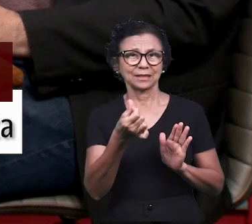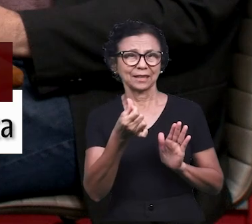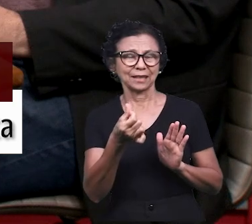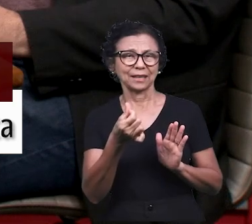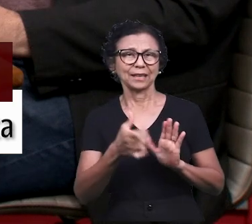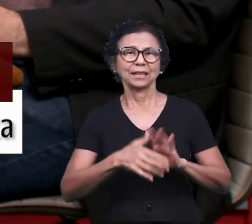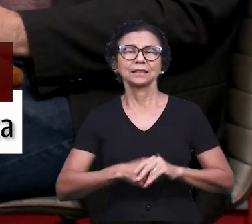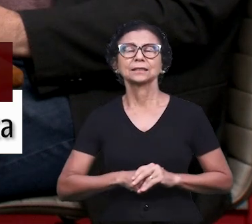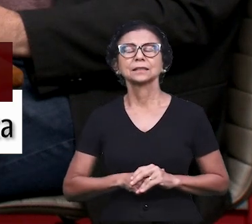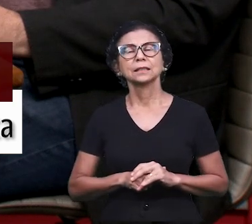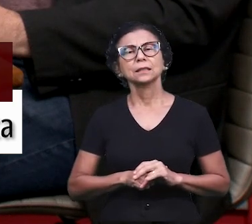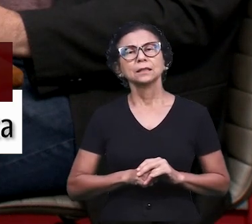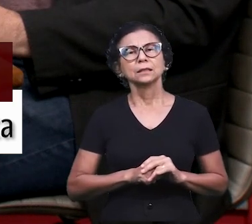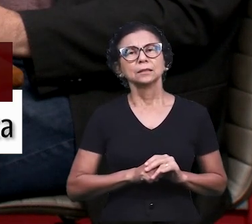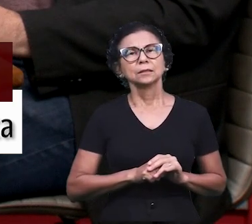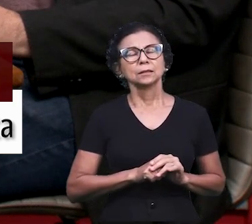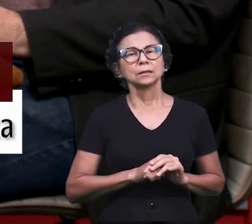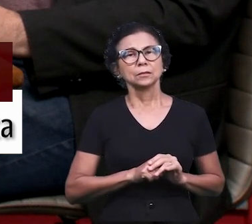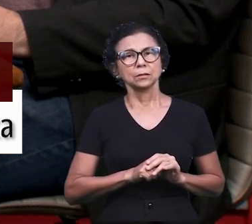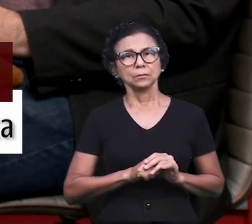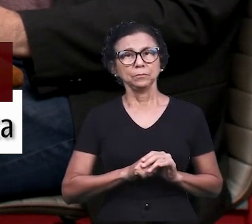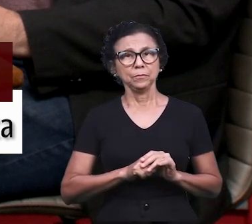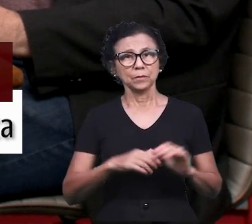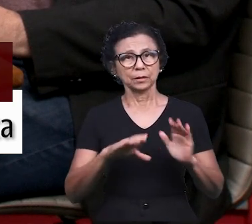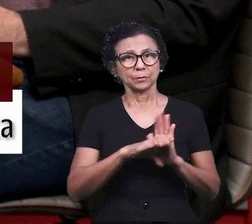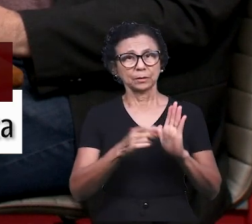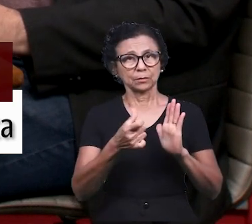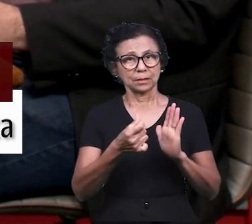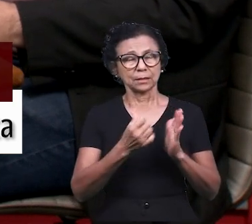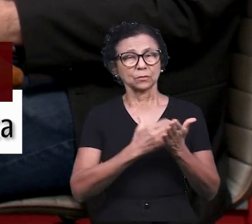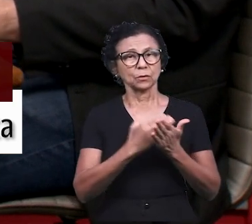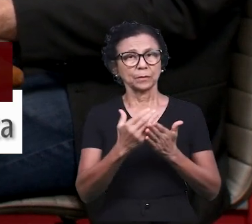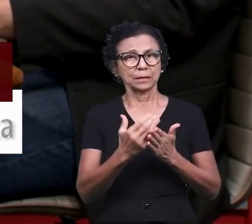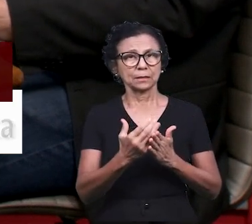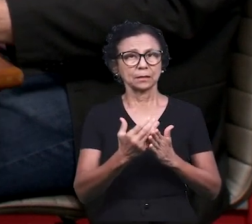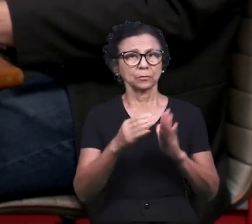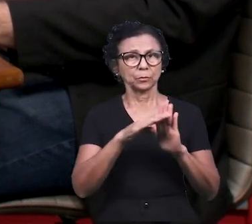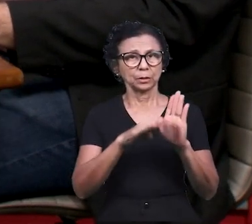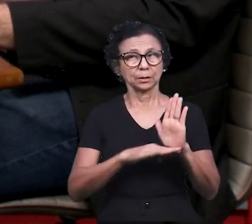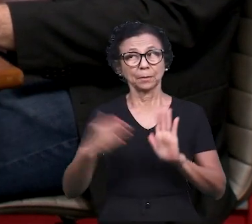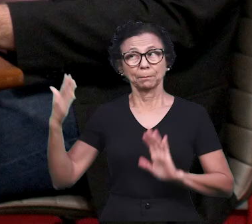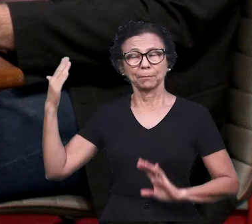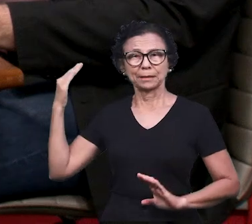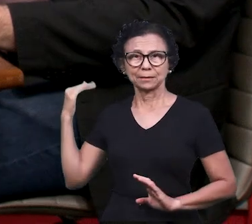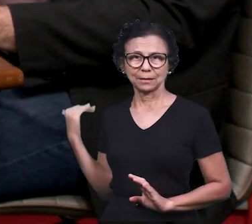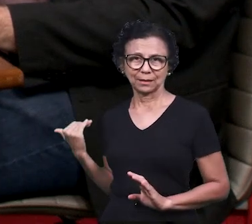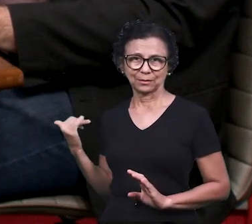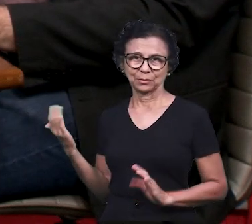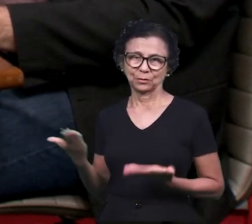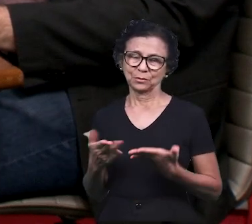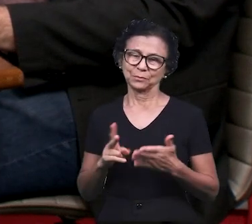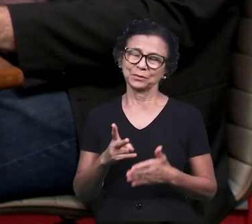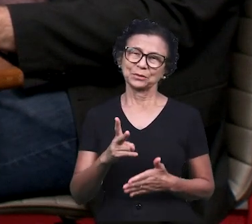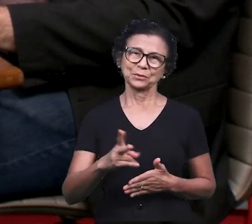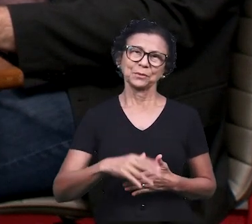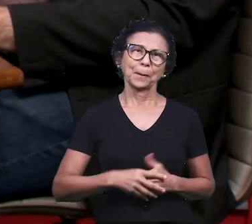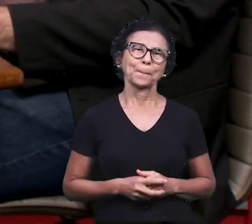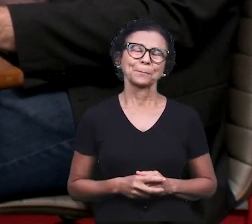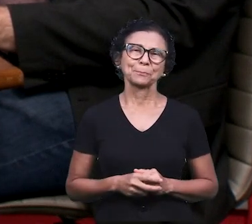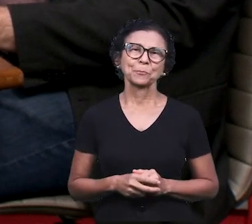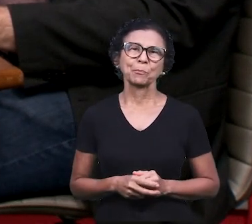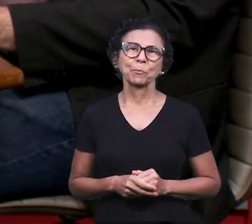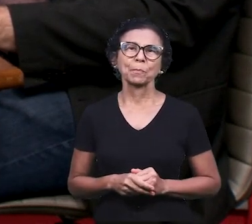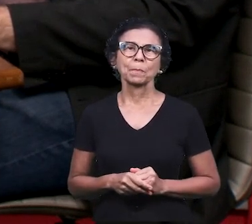livro. Começamos o capítulo 6 no episódio anterior e hoje nós vamos dar continuidade. Temos feito